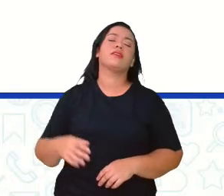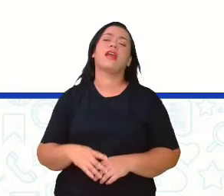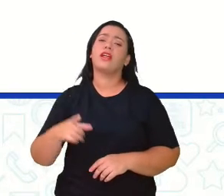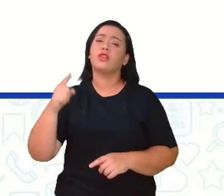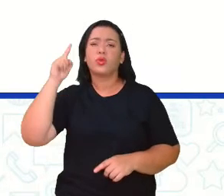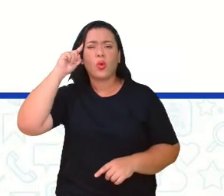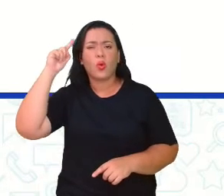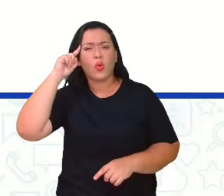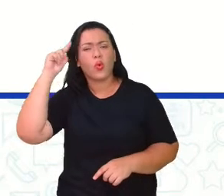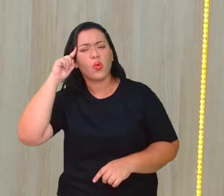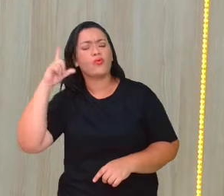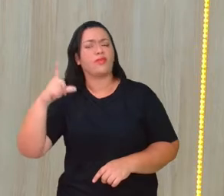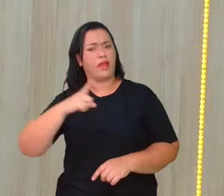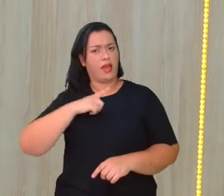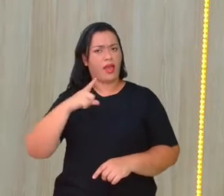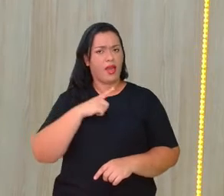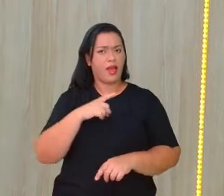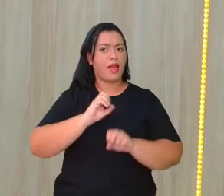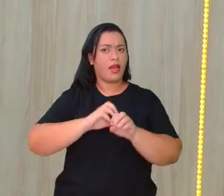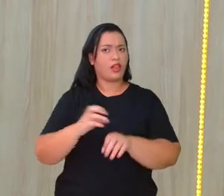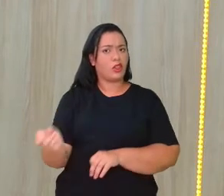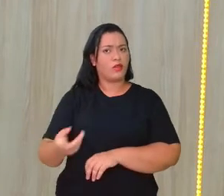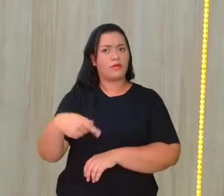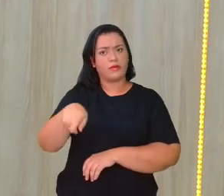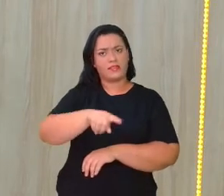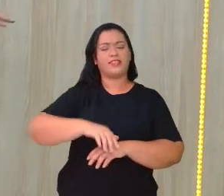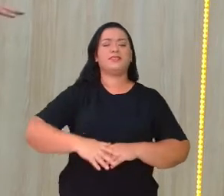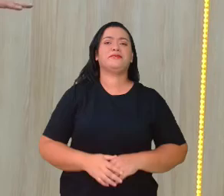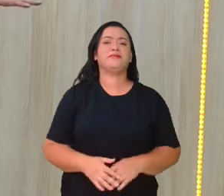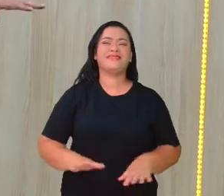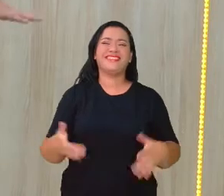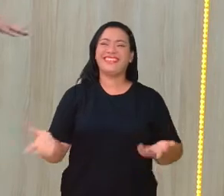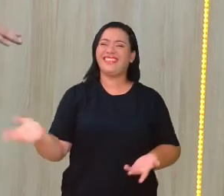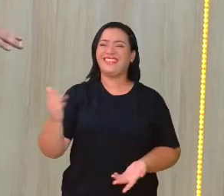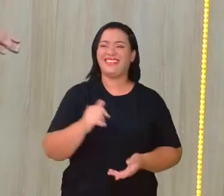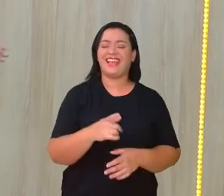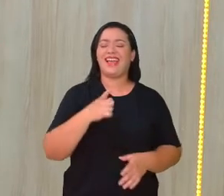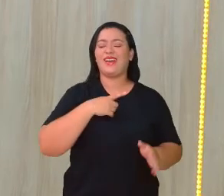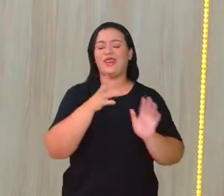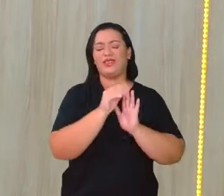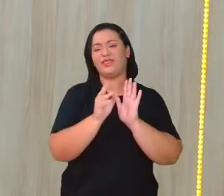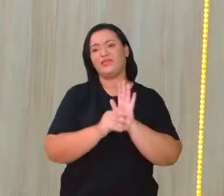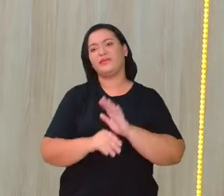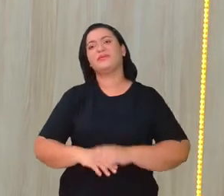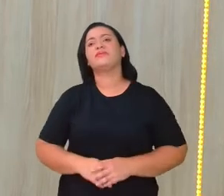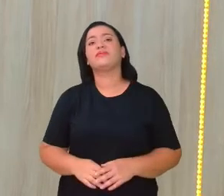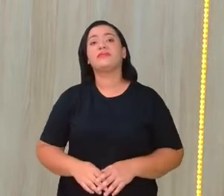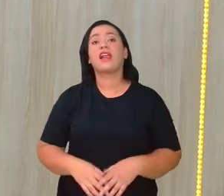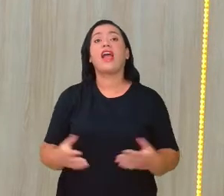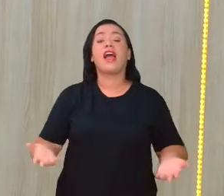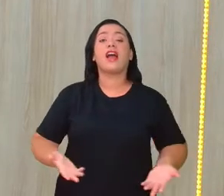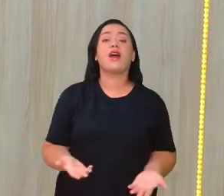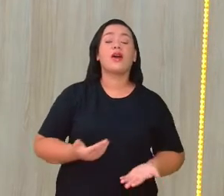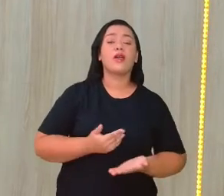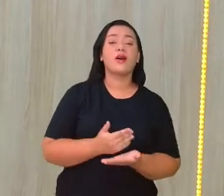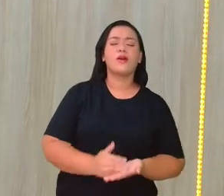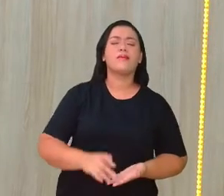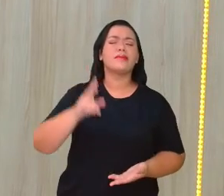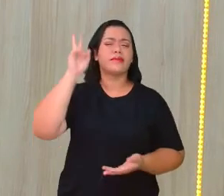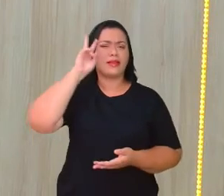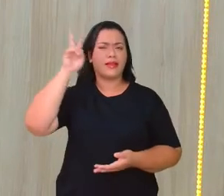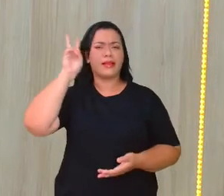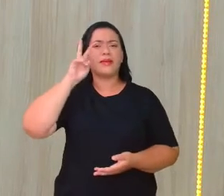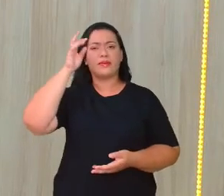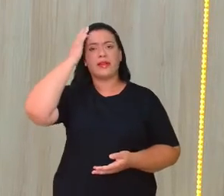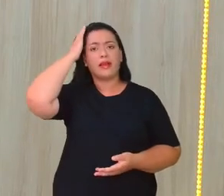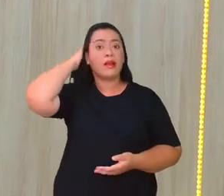vocês. Todo dia aula inédita. Então, ó, vamos embora, né? Para o nosso conteúdo. A gente começa aí relembrando um